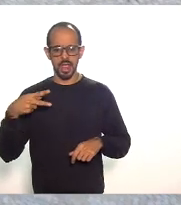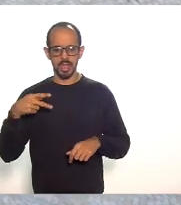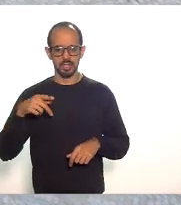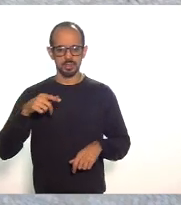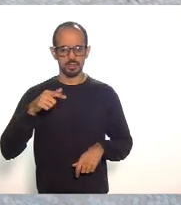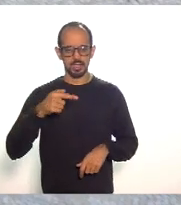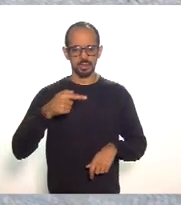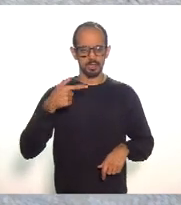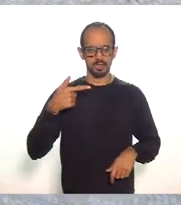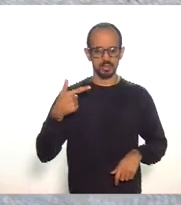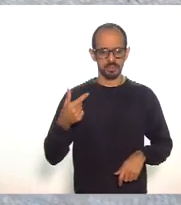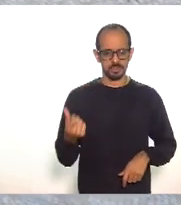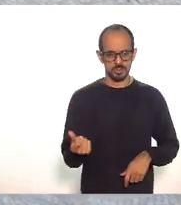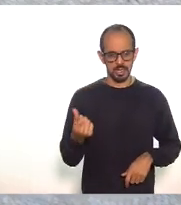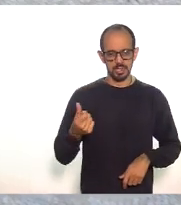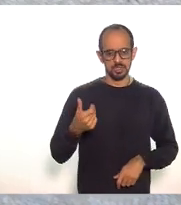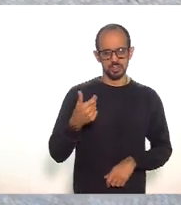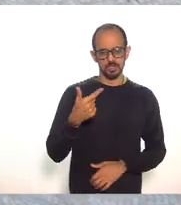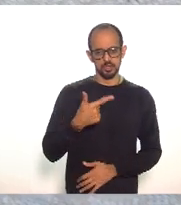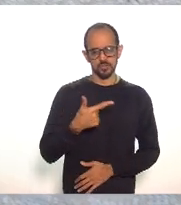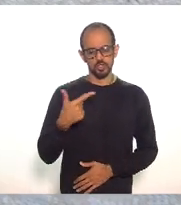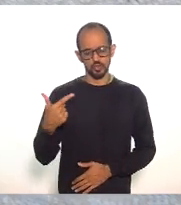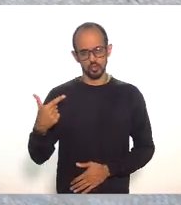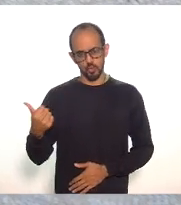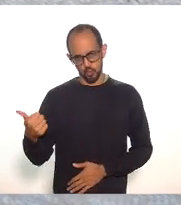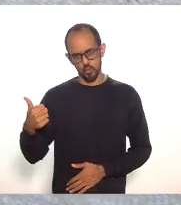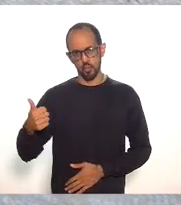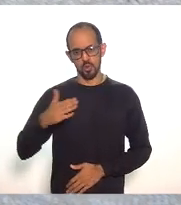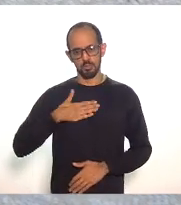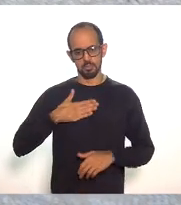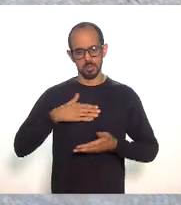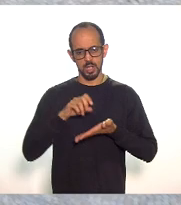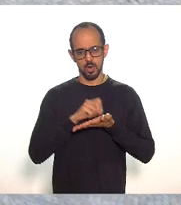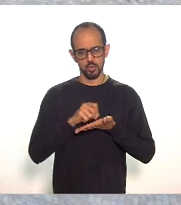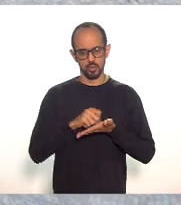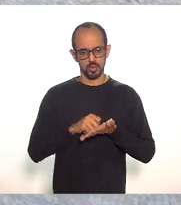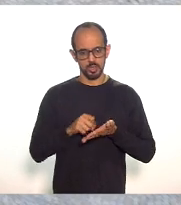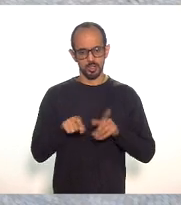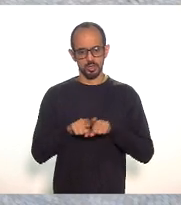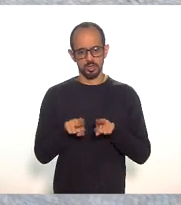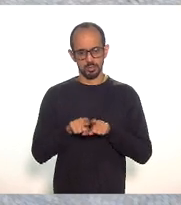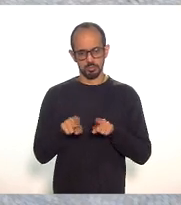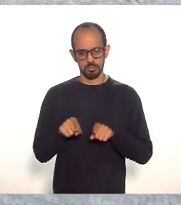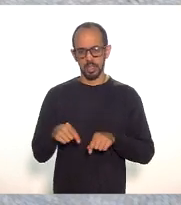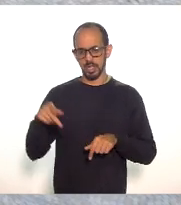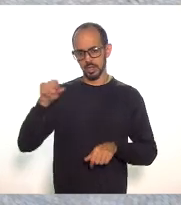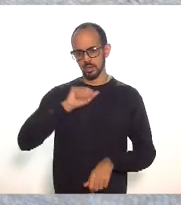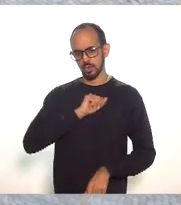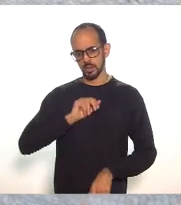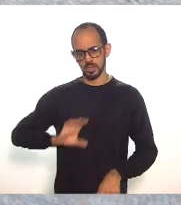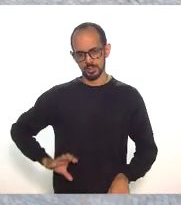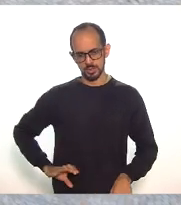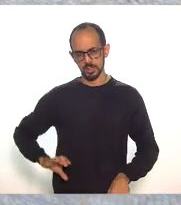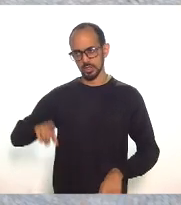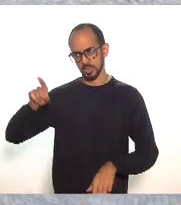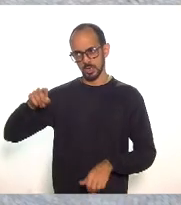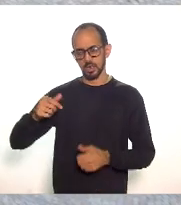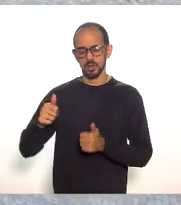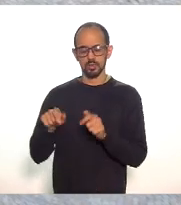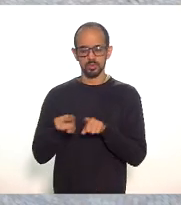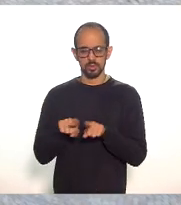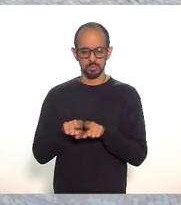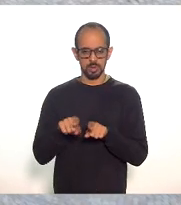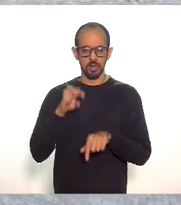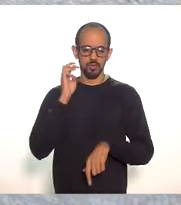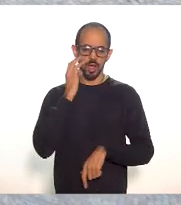3676-2021, de minha autoria, sendo coautor também o nosso presidente, André Ciliano, o Valdec,